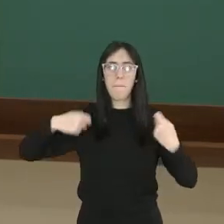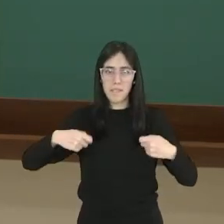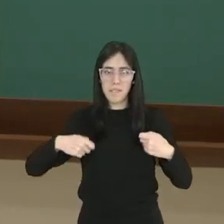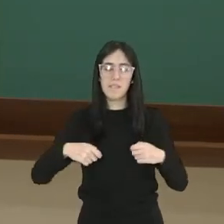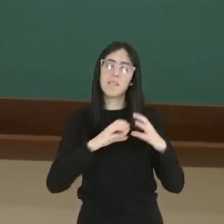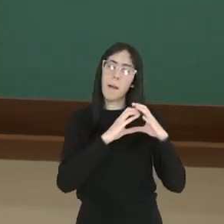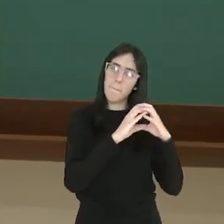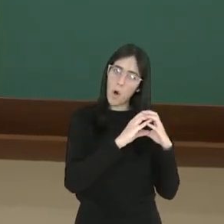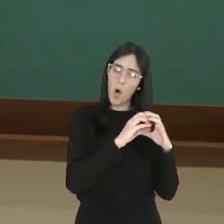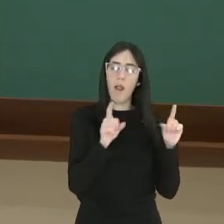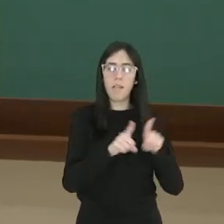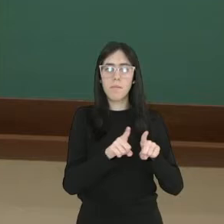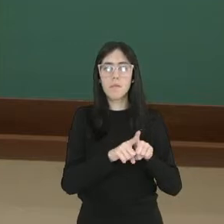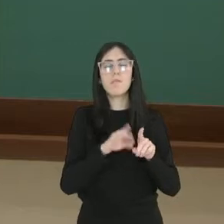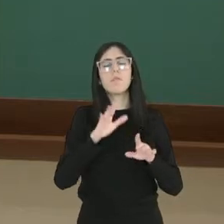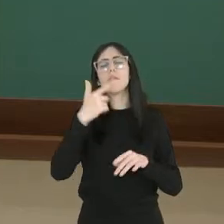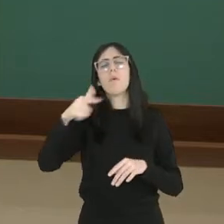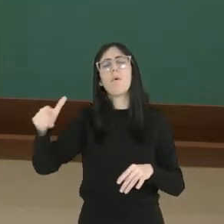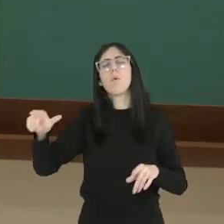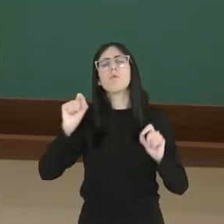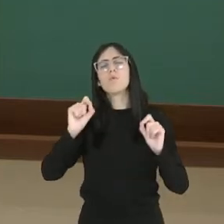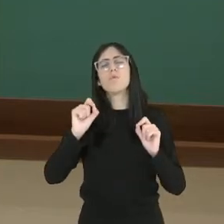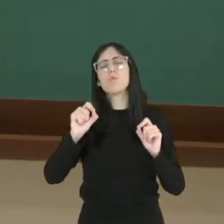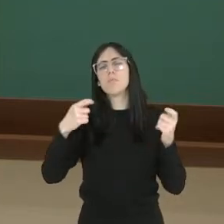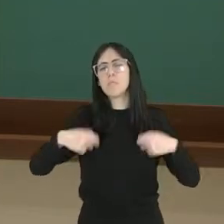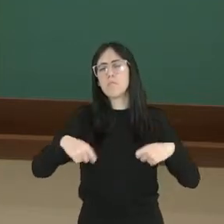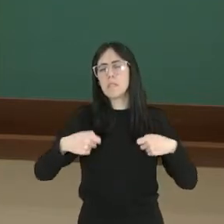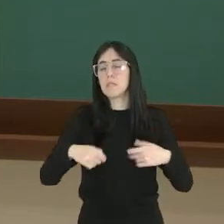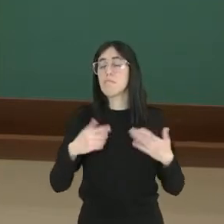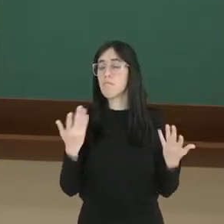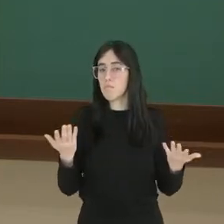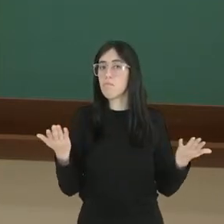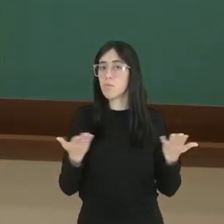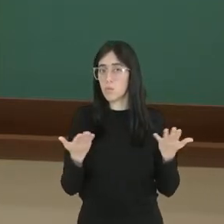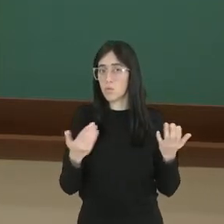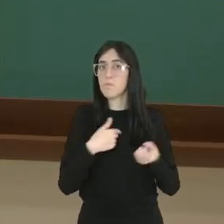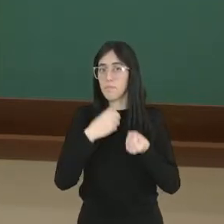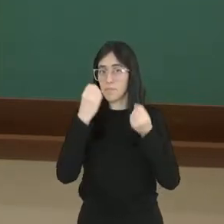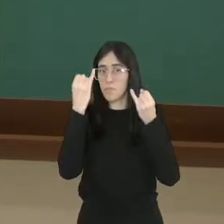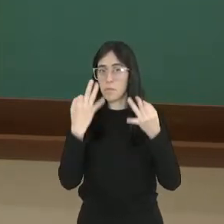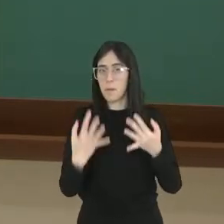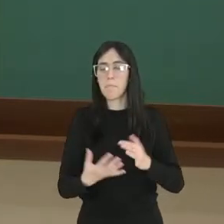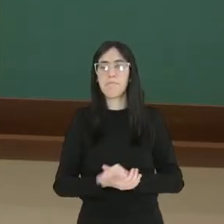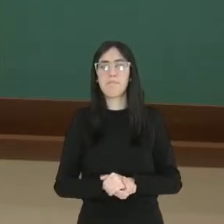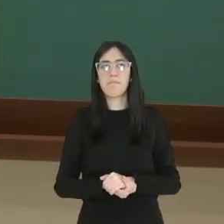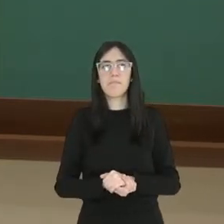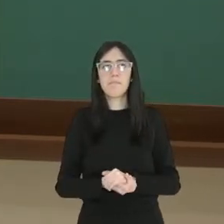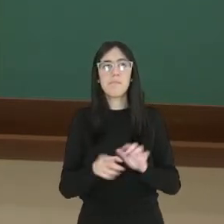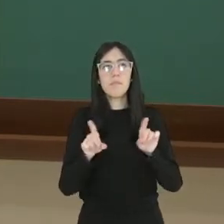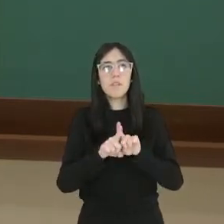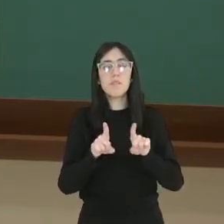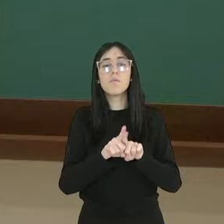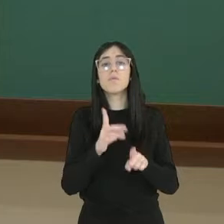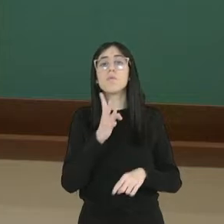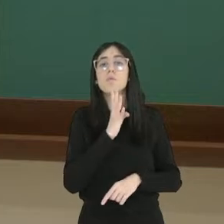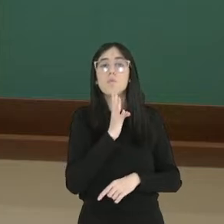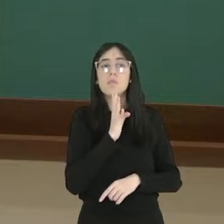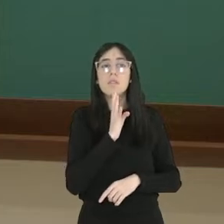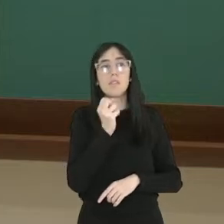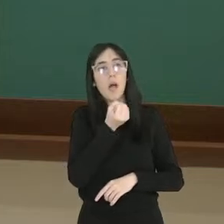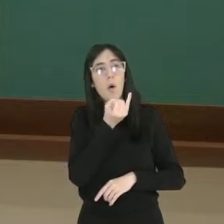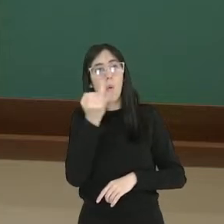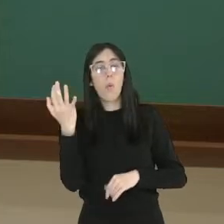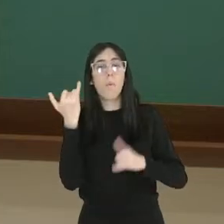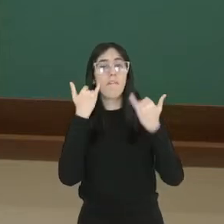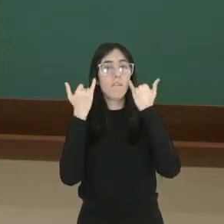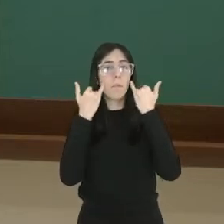outros materiais será que nós precisamos para essa prática? Vamos também conversar um pouquinho sobre isso. E conhecer alguns elementos que